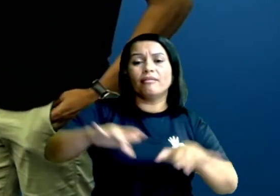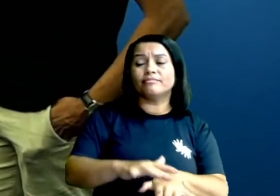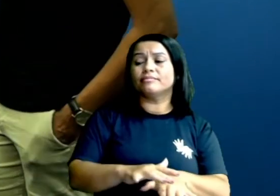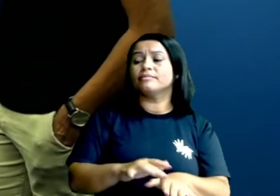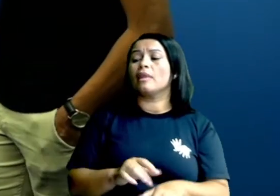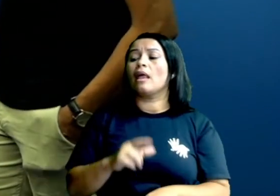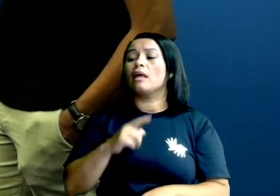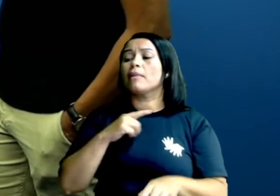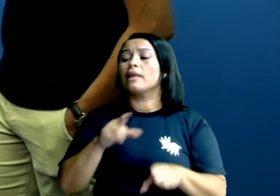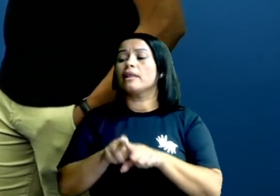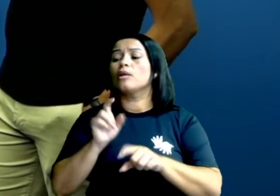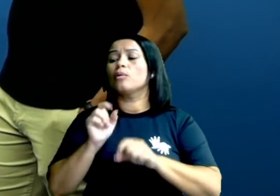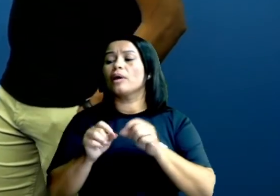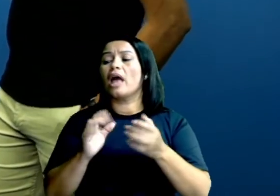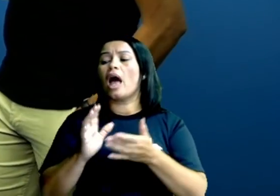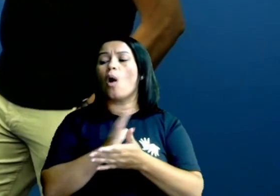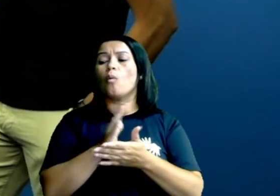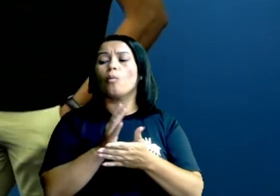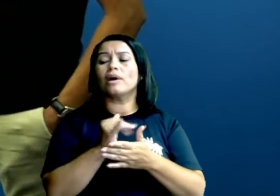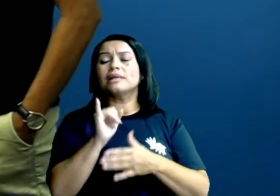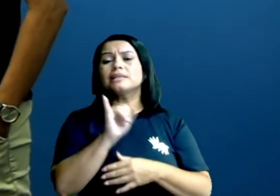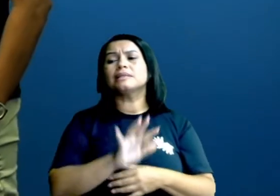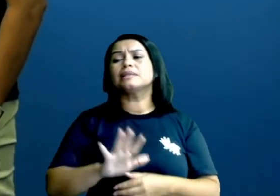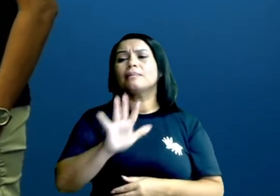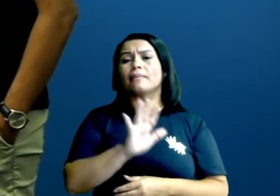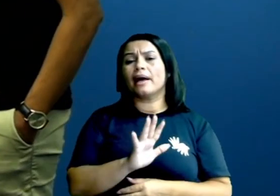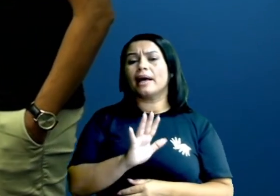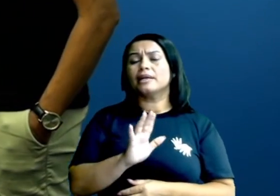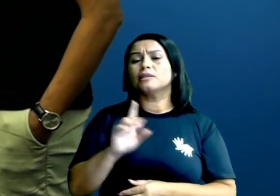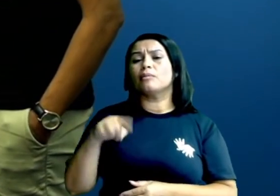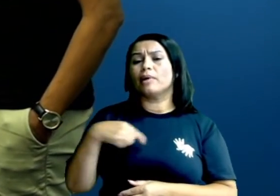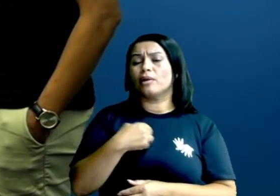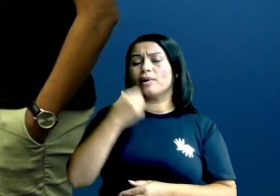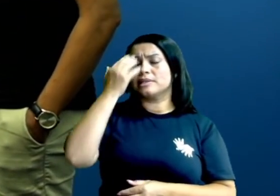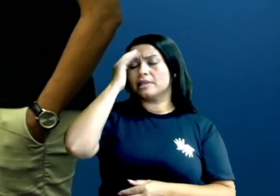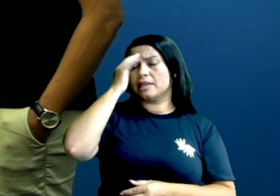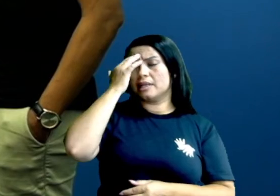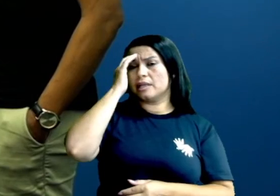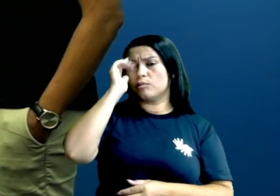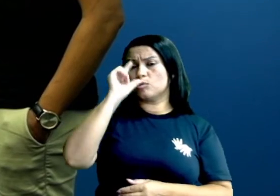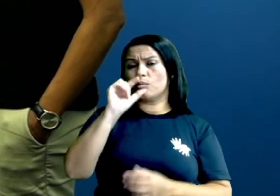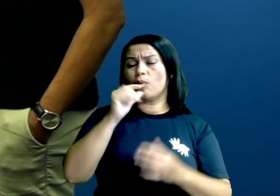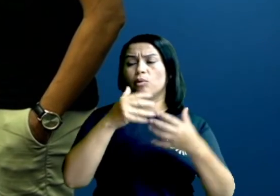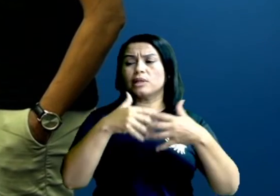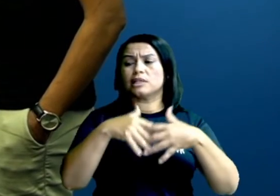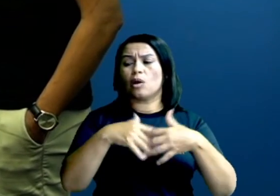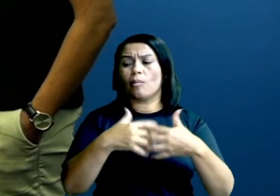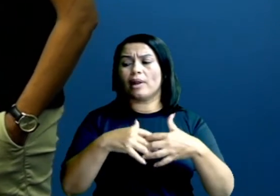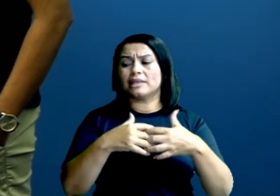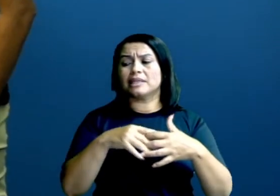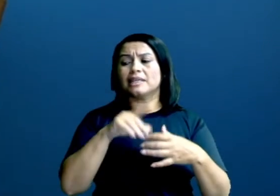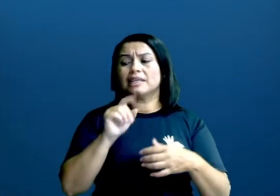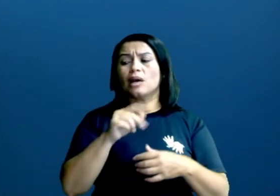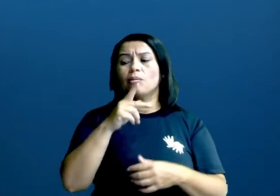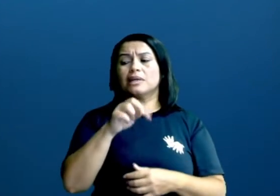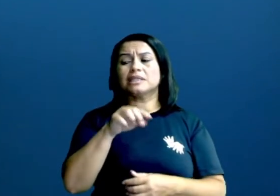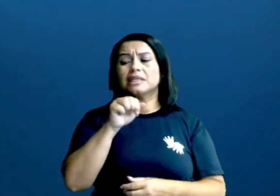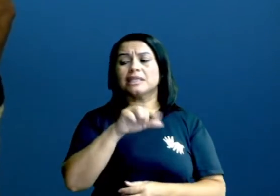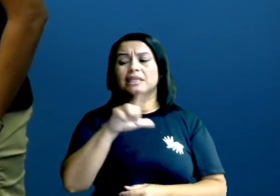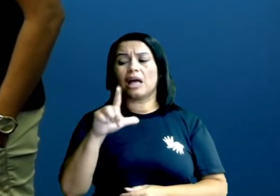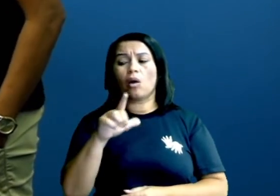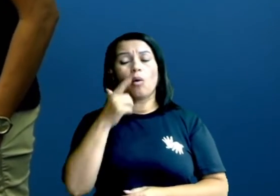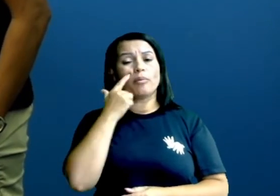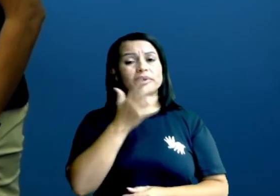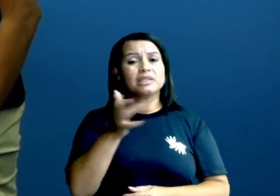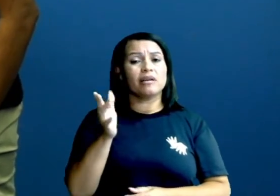E aqui algumas ilustrações para a gente entender um pouco dessa complexidade que é o Pantanal. Primeiro aqui alguns